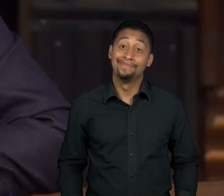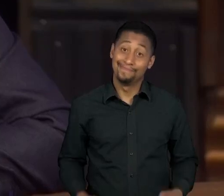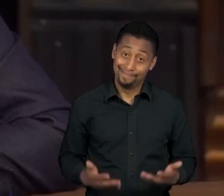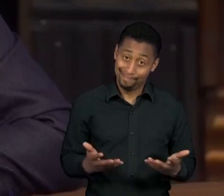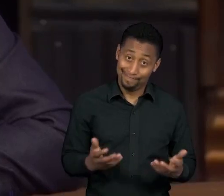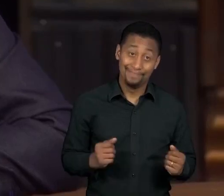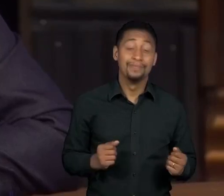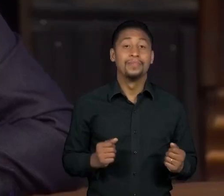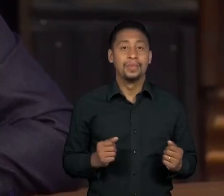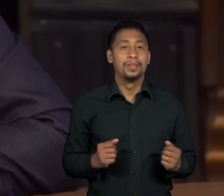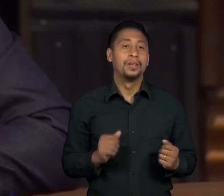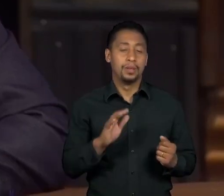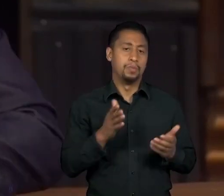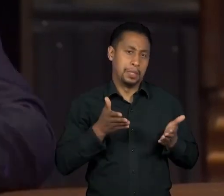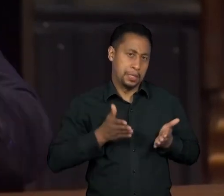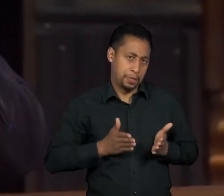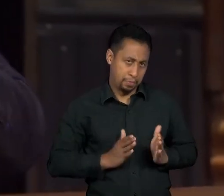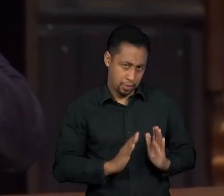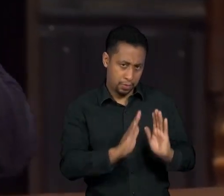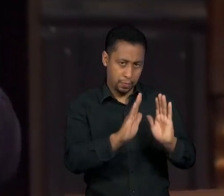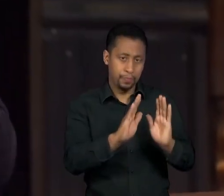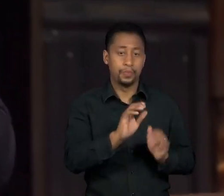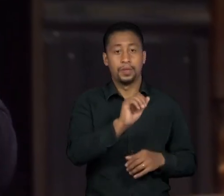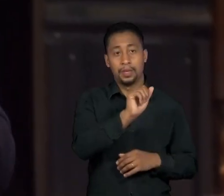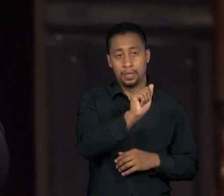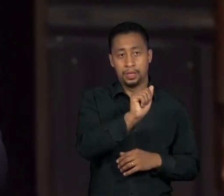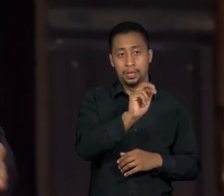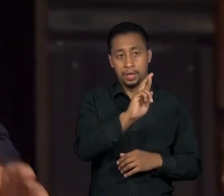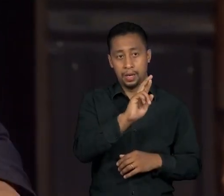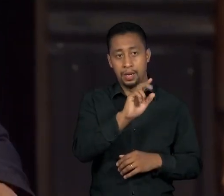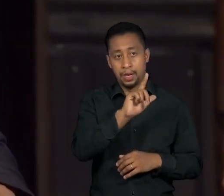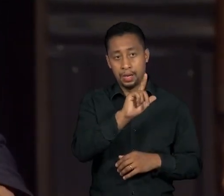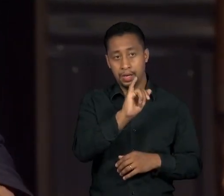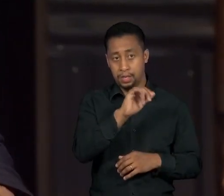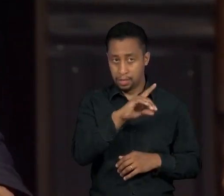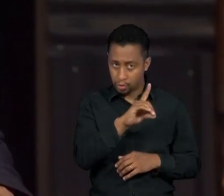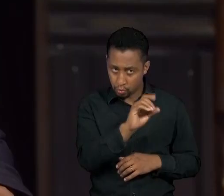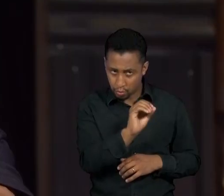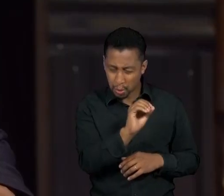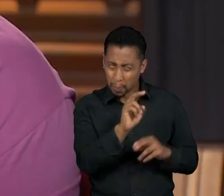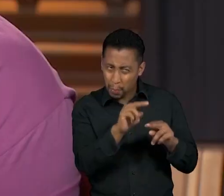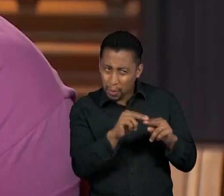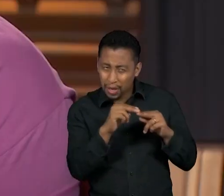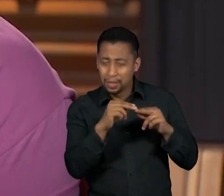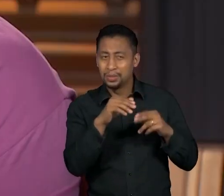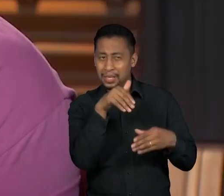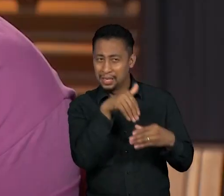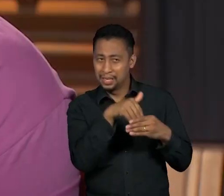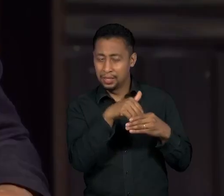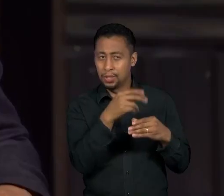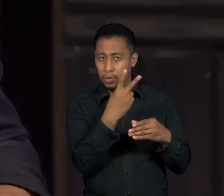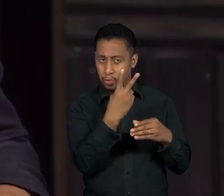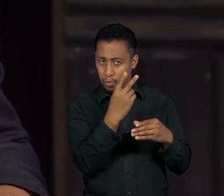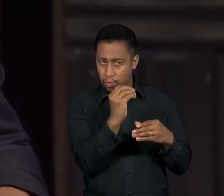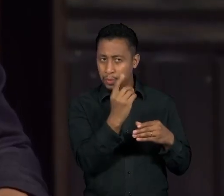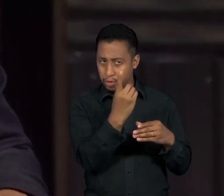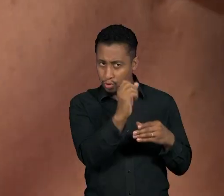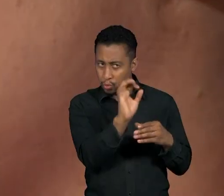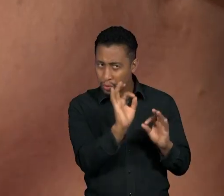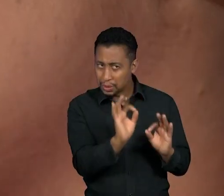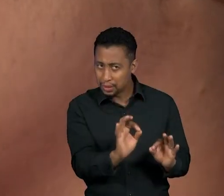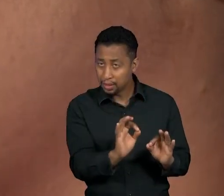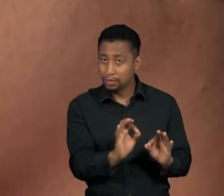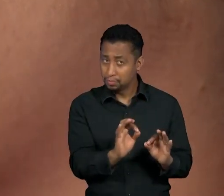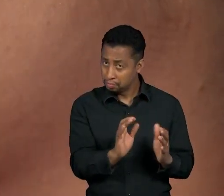um tudo Arlindo tem a ver com aquele momento da eleição de 2018 me corri se eu tiver errado